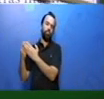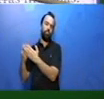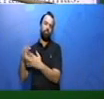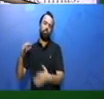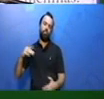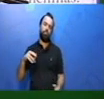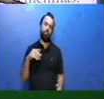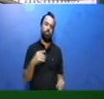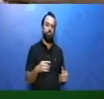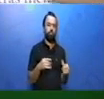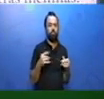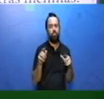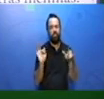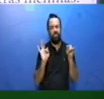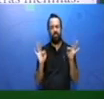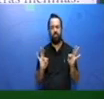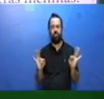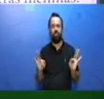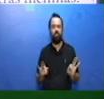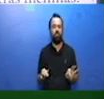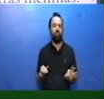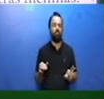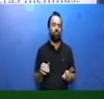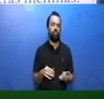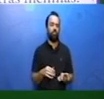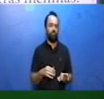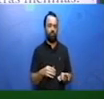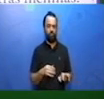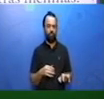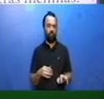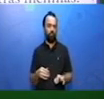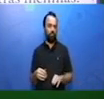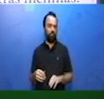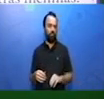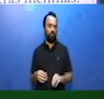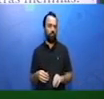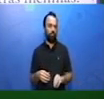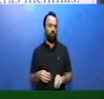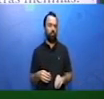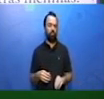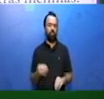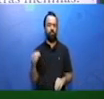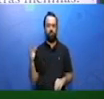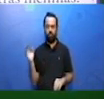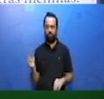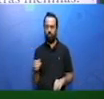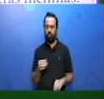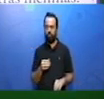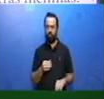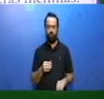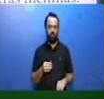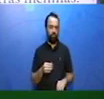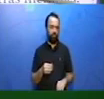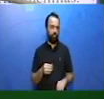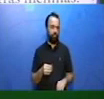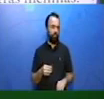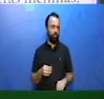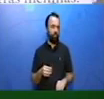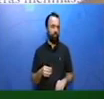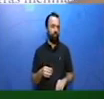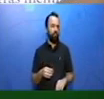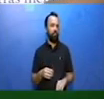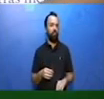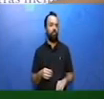lá, o maquinismos que ele ficava olhando para conversar, ó, é um conjunto de peças de uma máquina. E